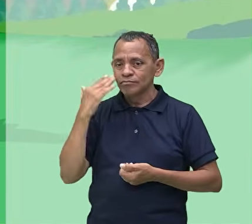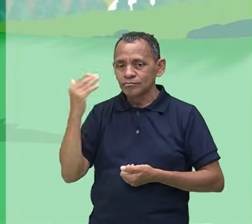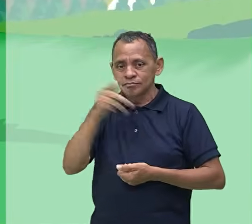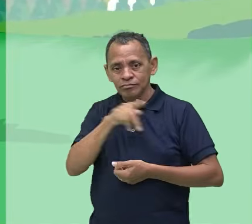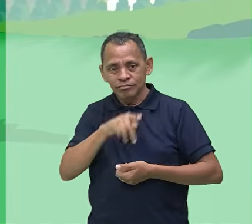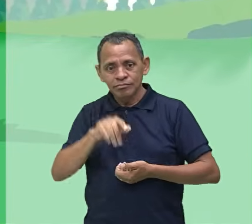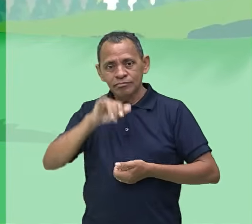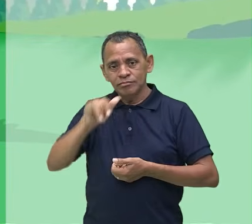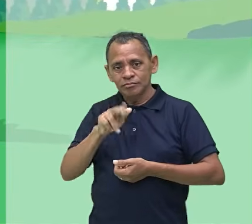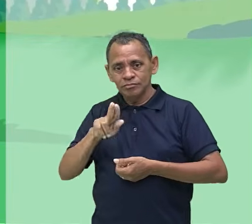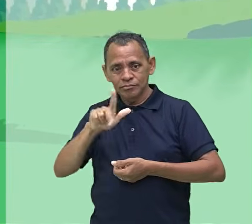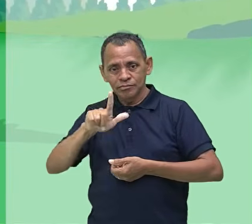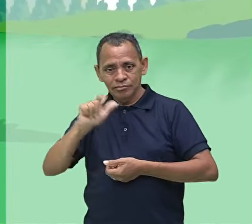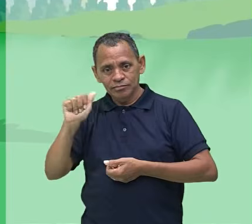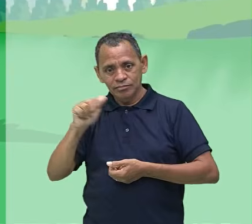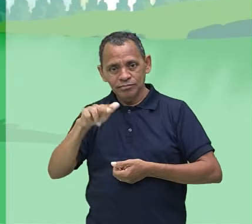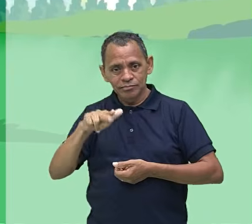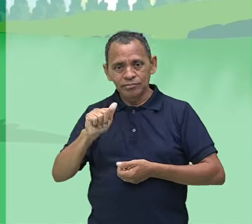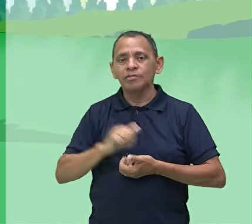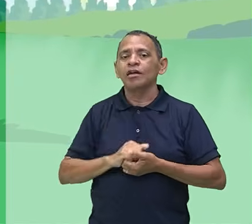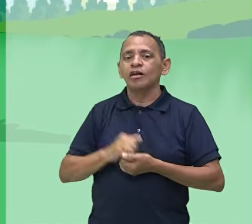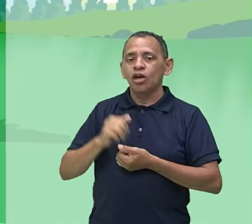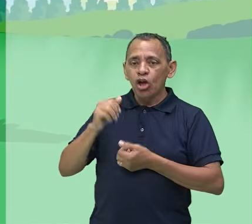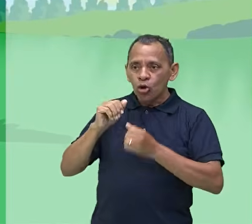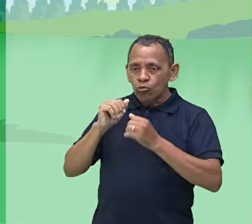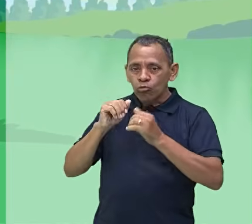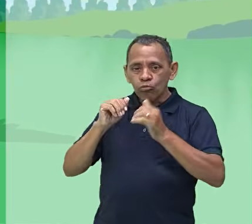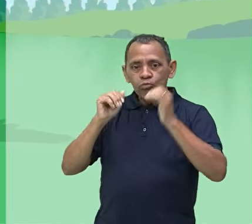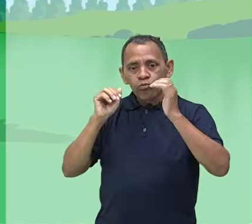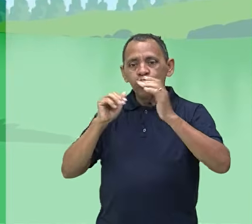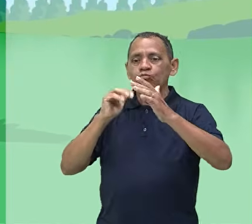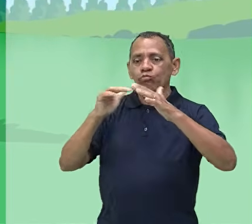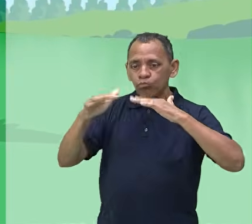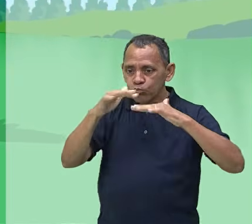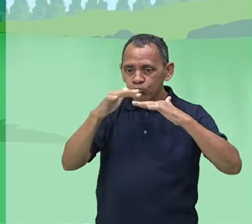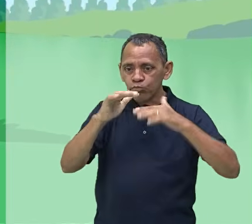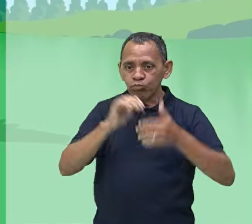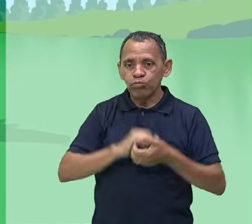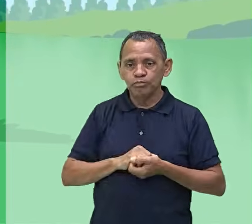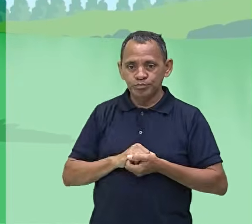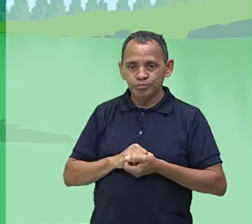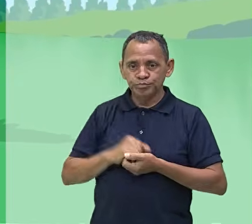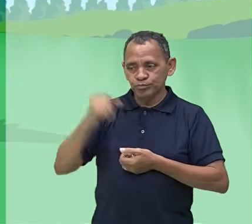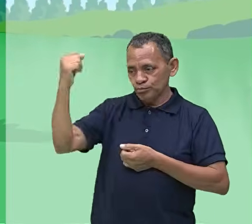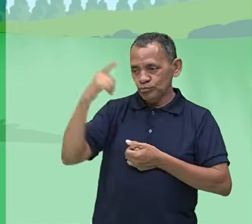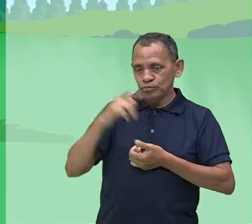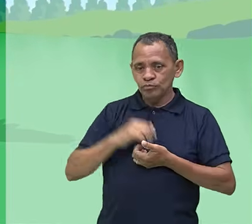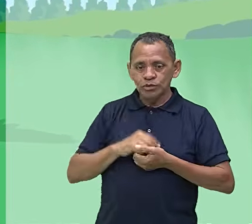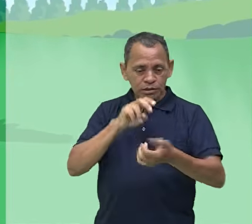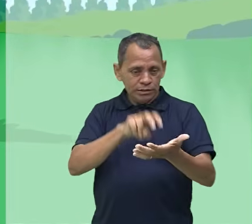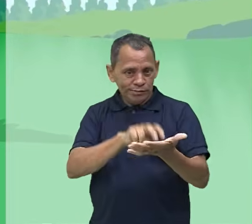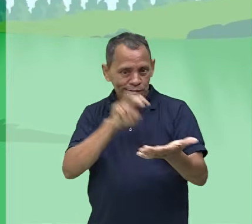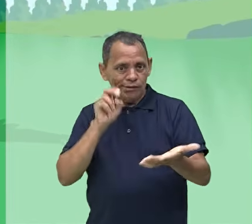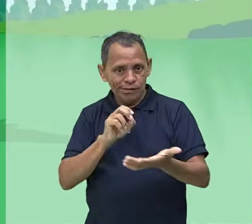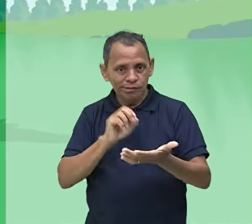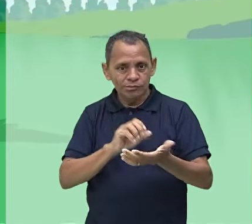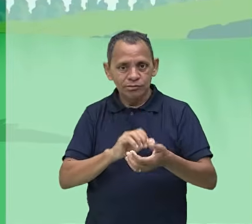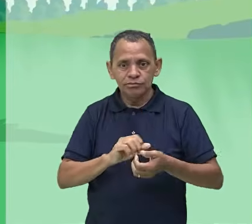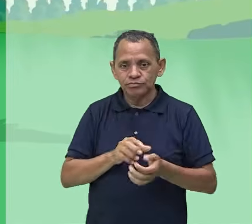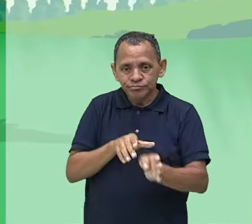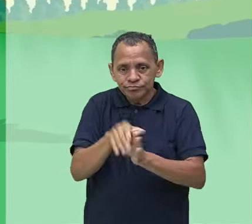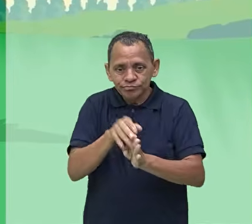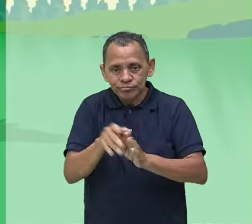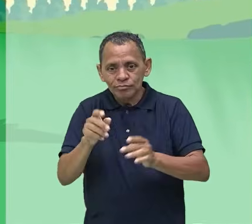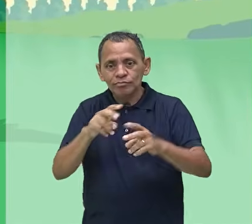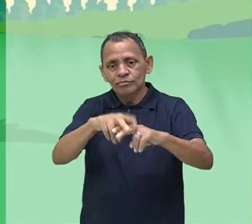do Sol é um fenômeno que se repete diariamente. Pela manhã, é fácil nos orientarmos através do Sol e